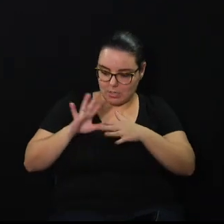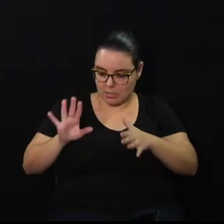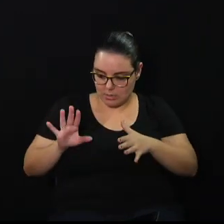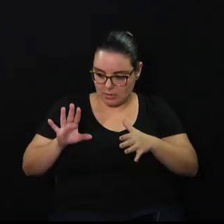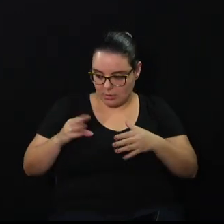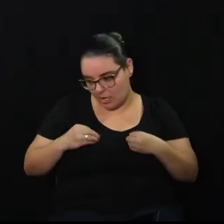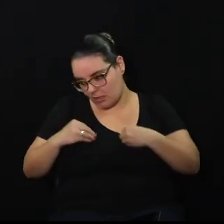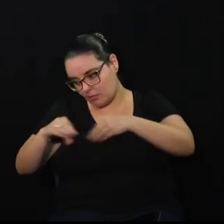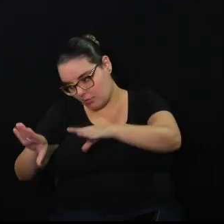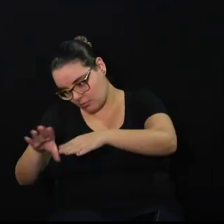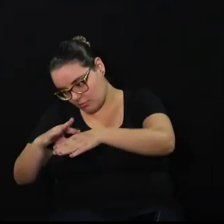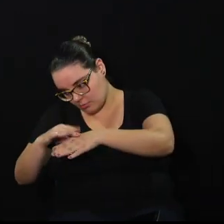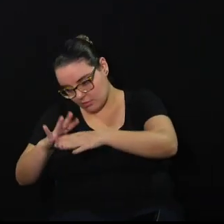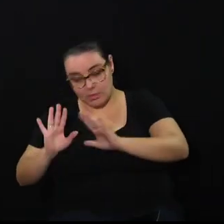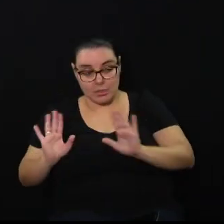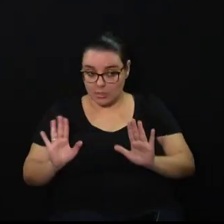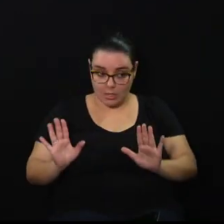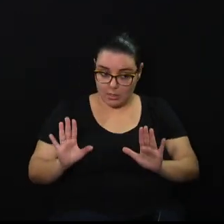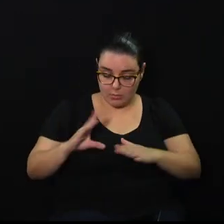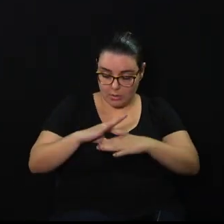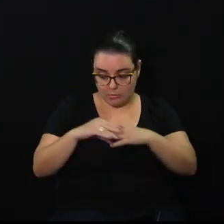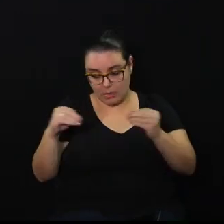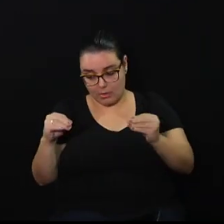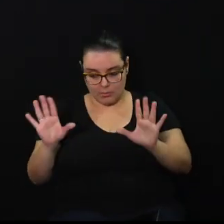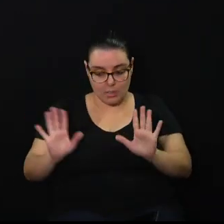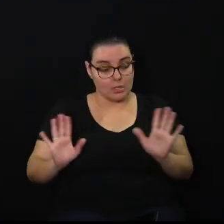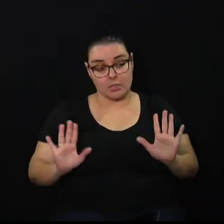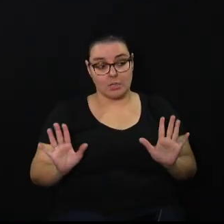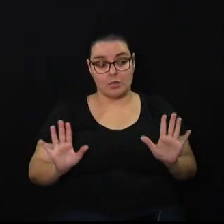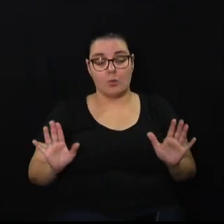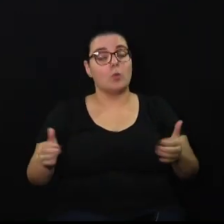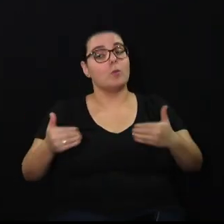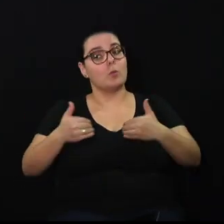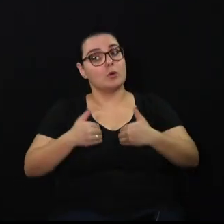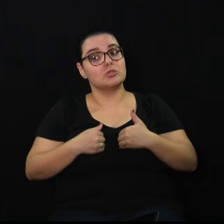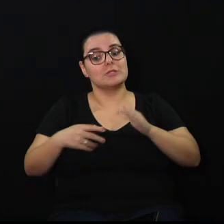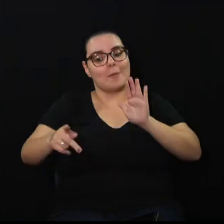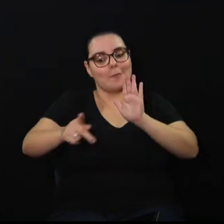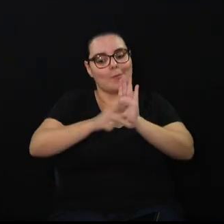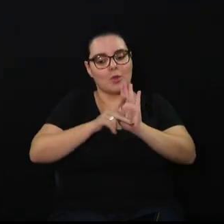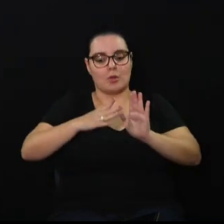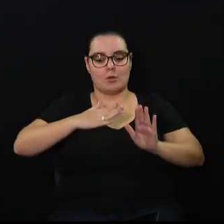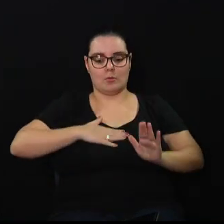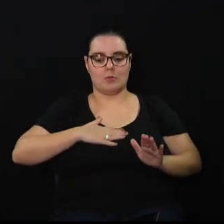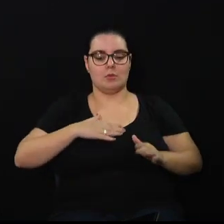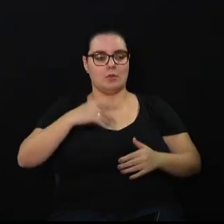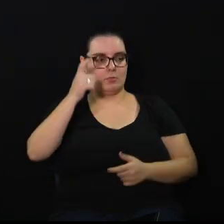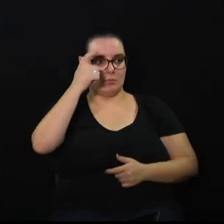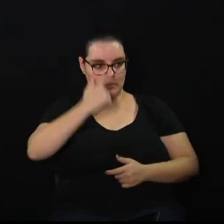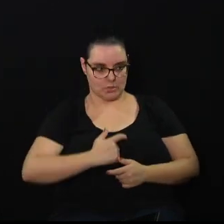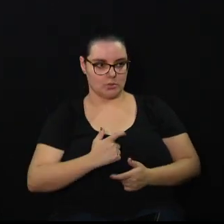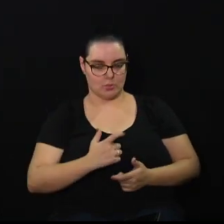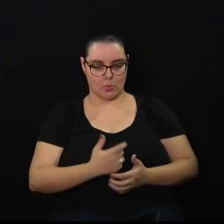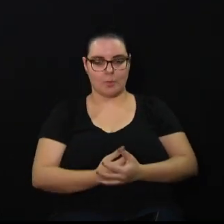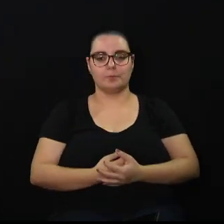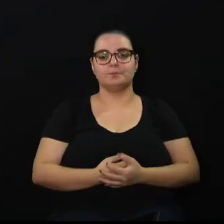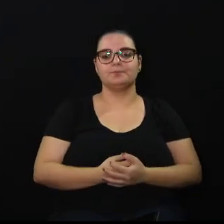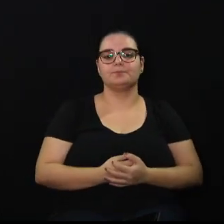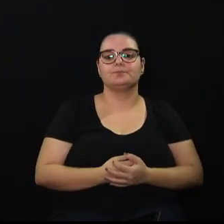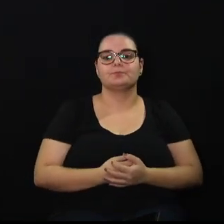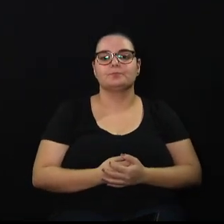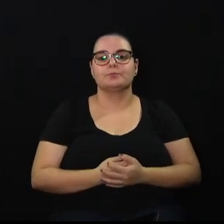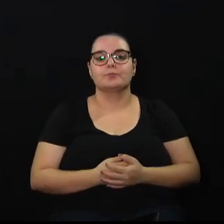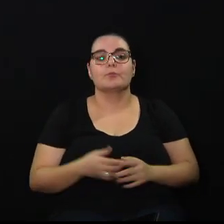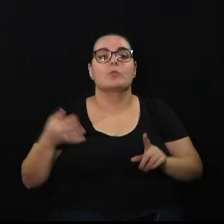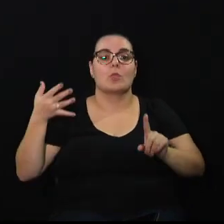hoje em dia para pensar o segmento e o tratamento dessas pessoas está então essa síndrome